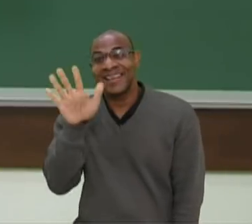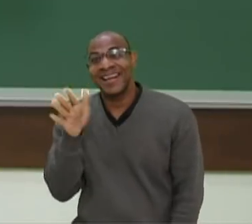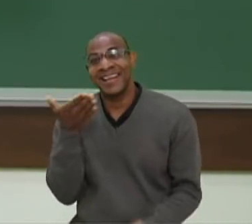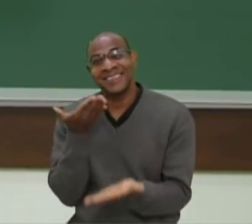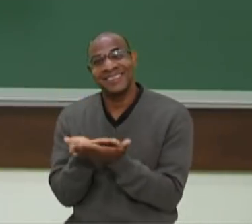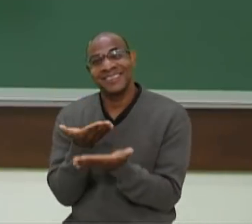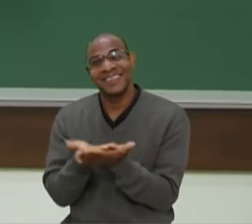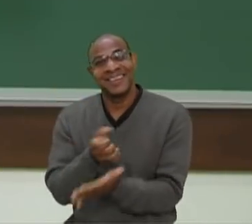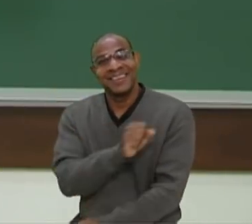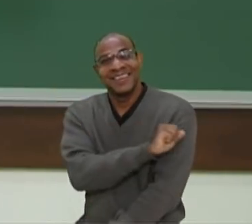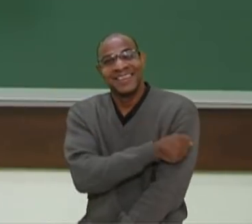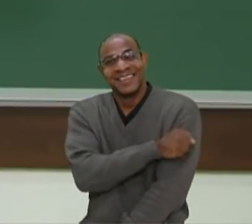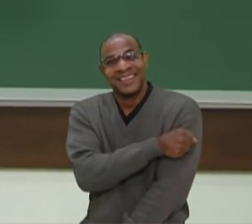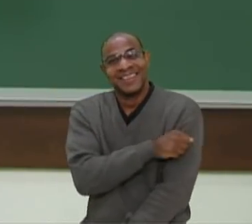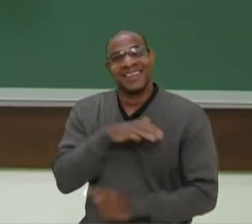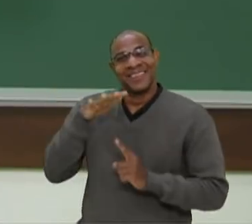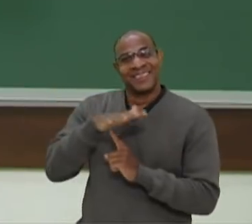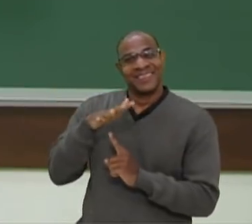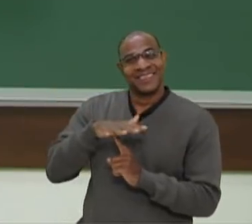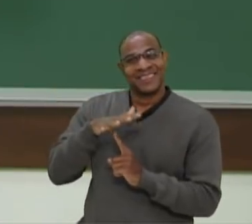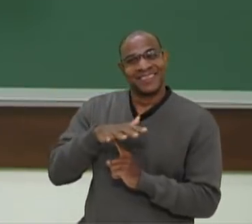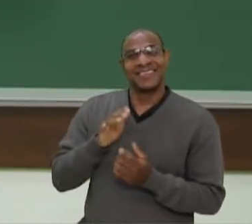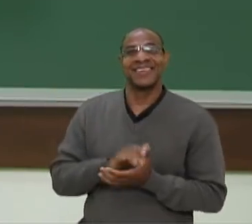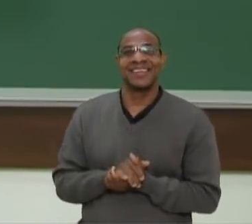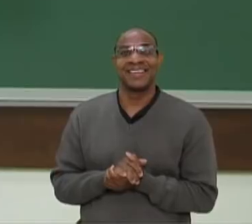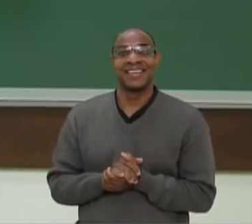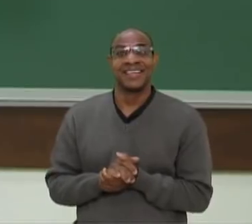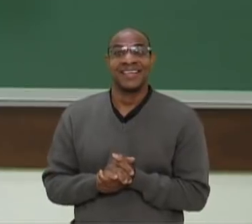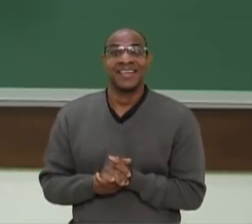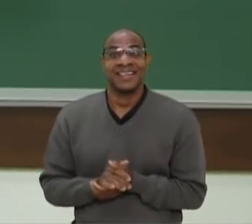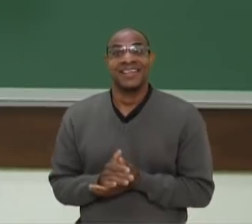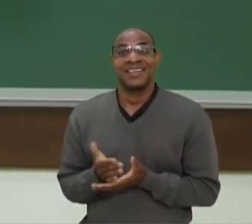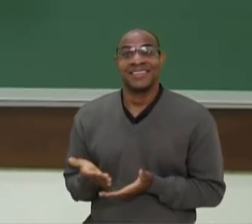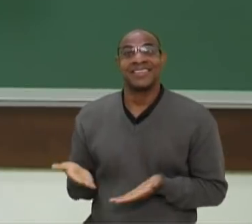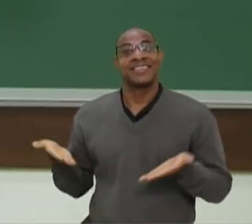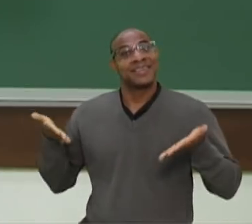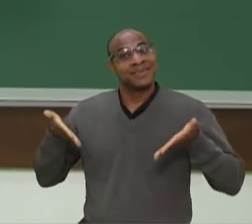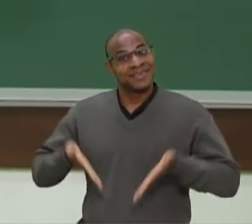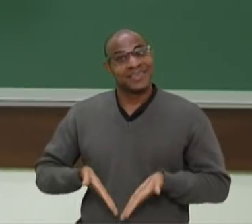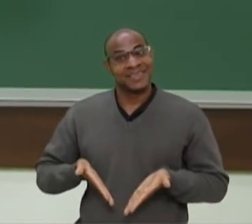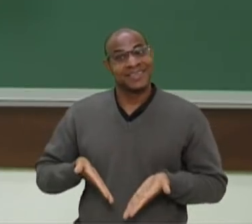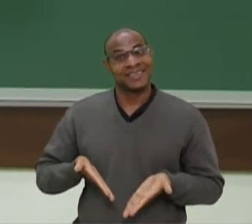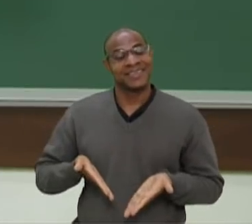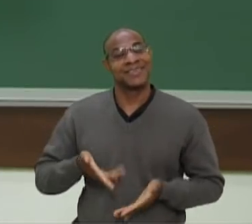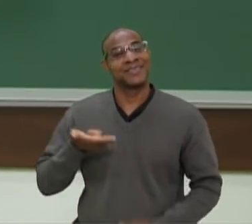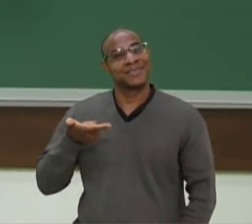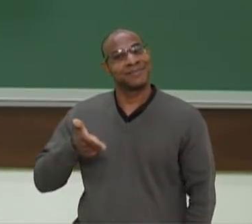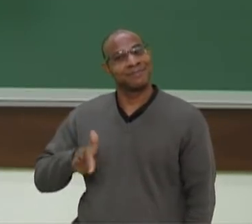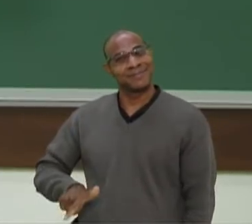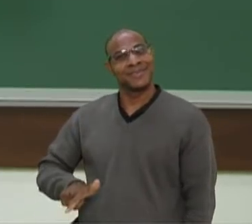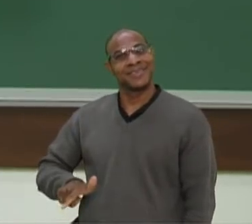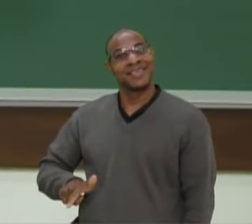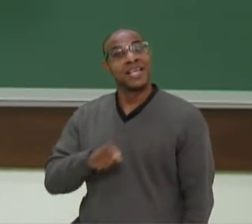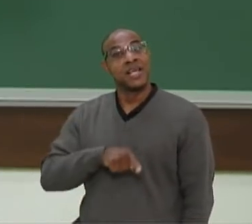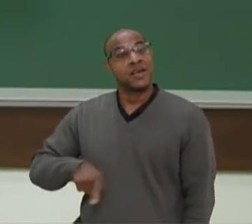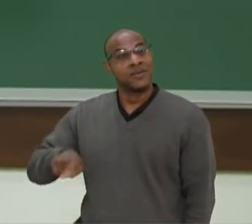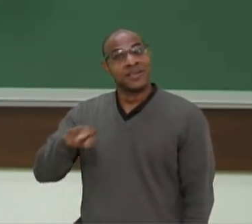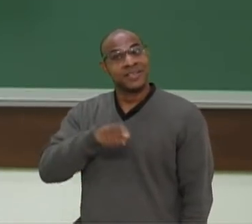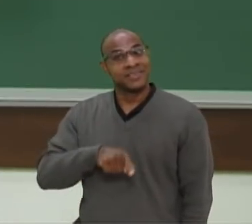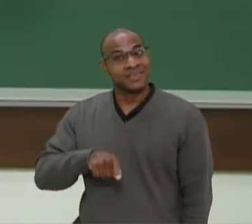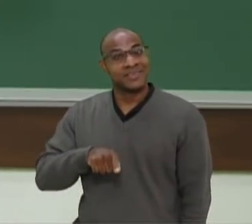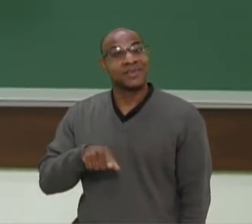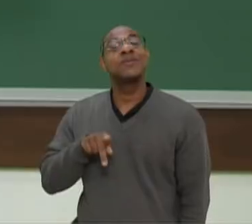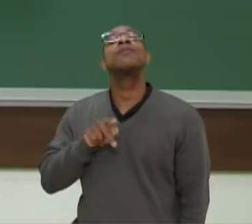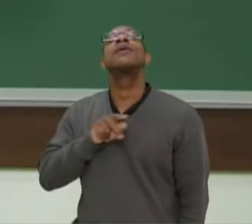estudantes do oitavo ano do Paraná. Estamos aqui mais uma vez e vocês estão com a